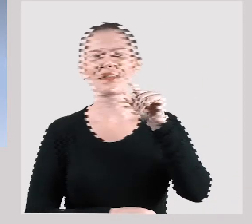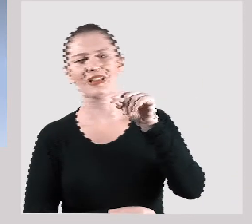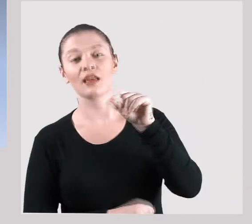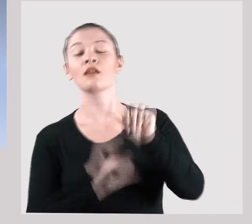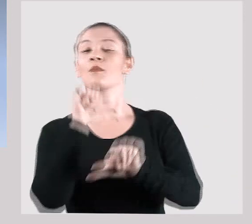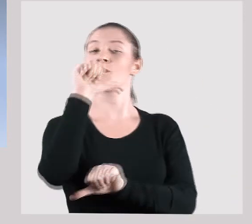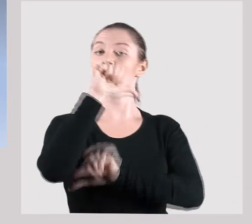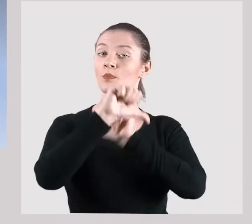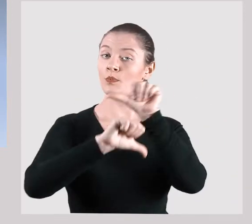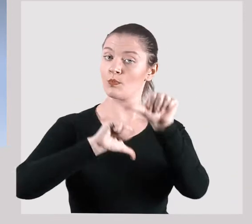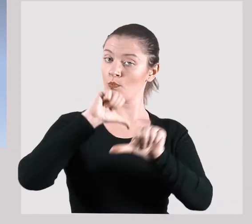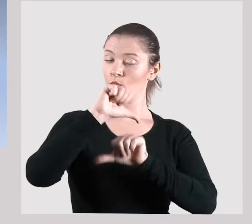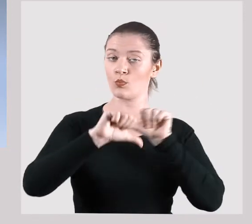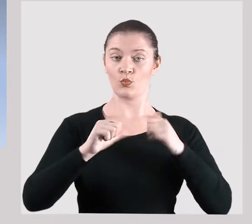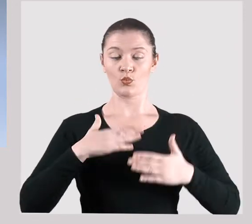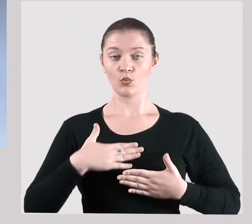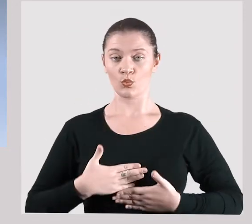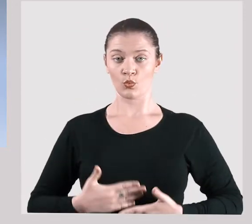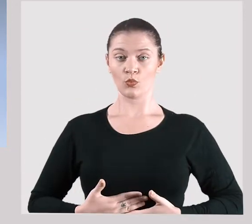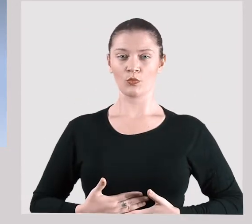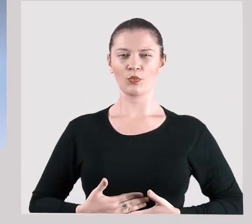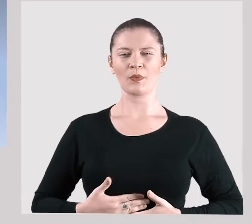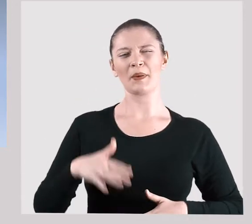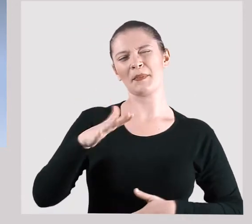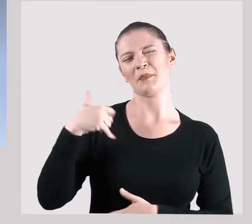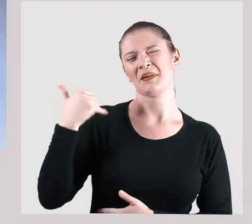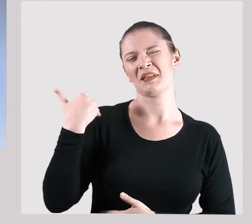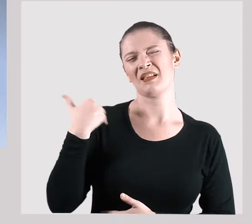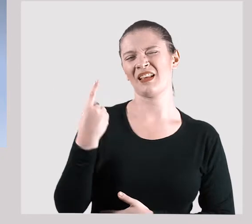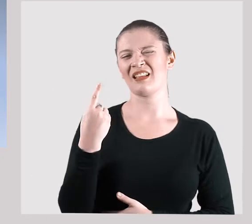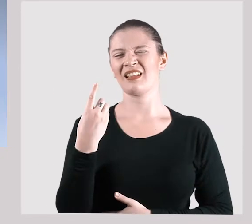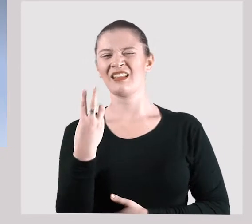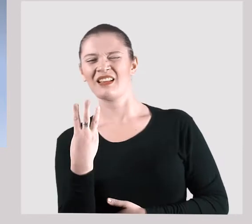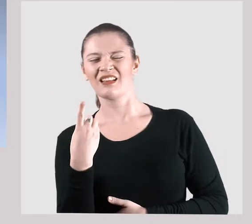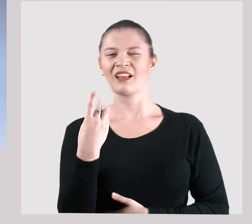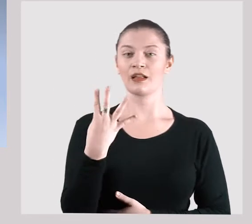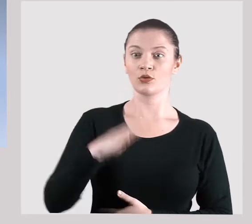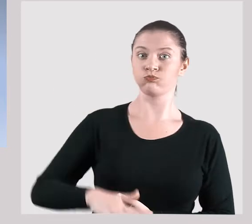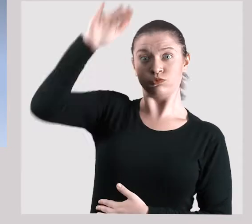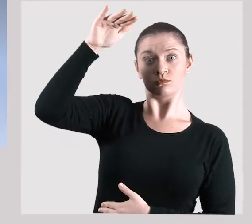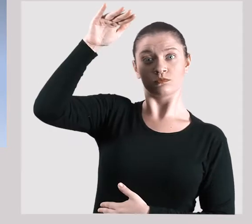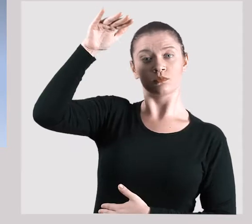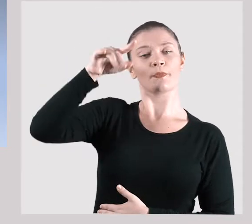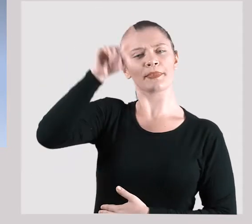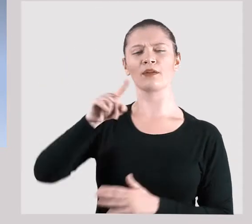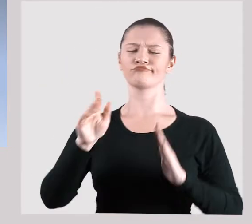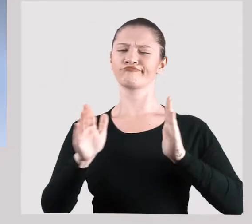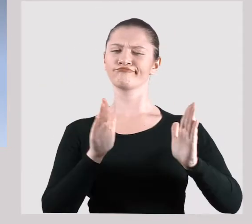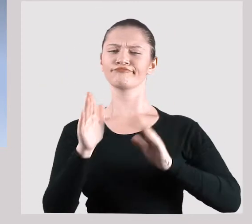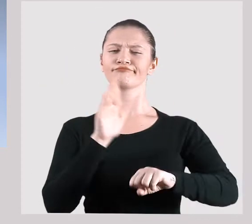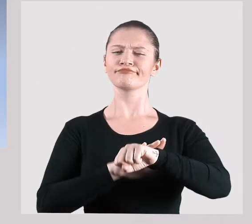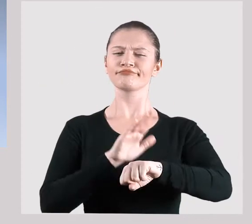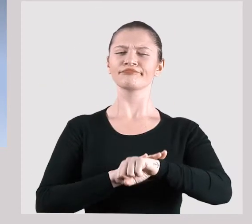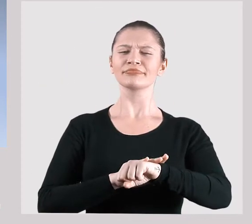a mudar o seu corpo, e eles têm estirão lá pelos 13, 14 anos. Então, é um período assim que eles estranham